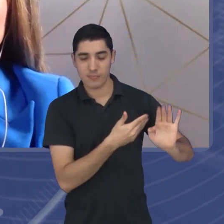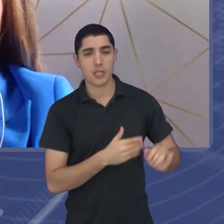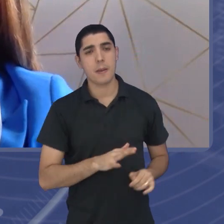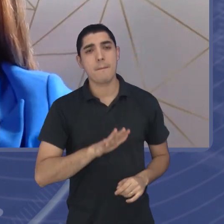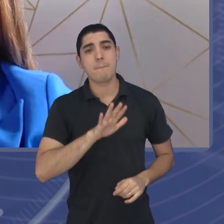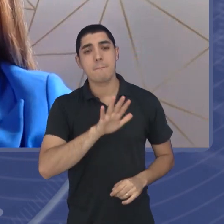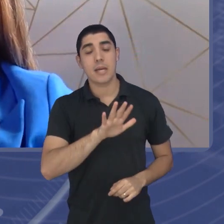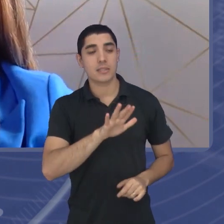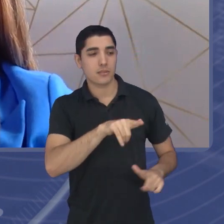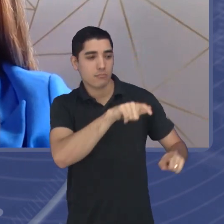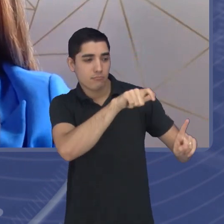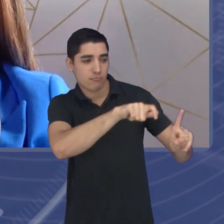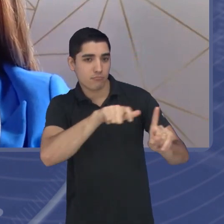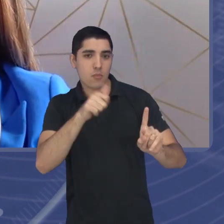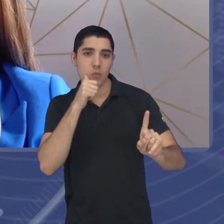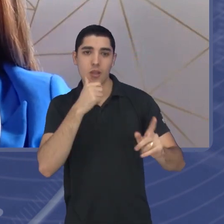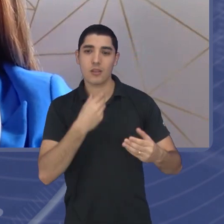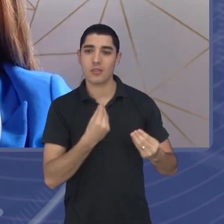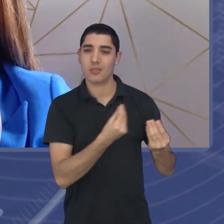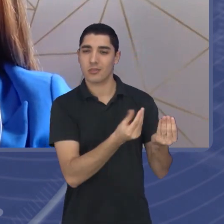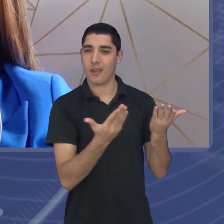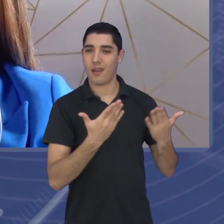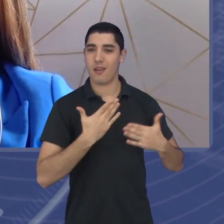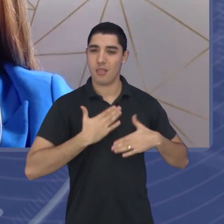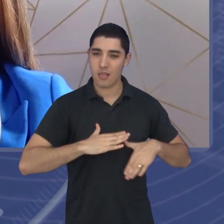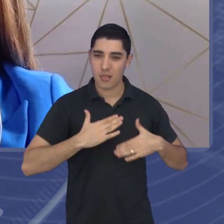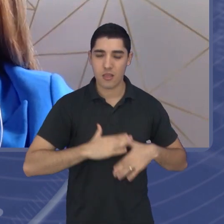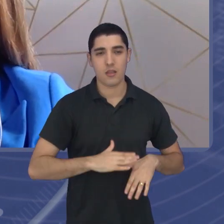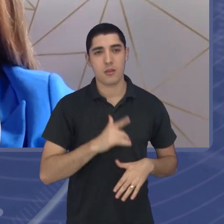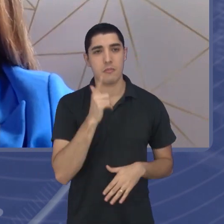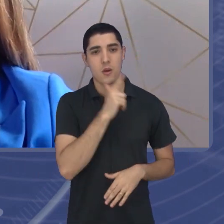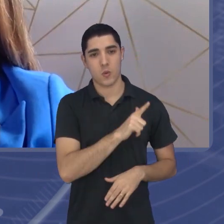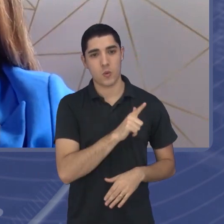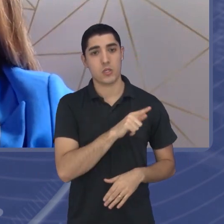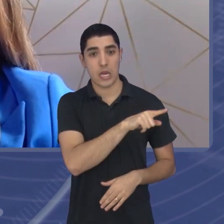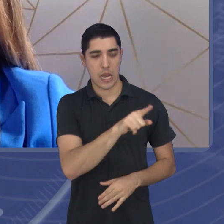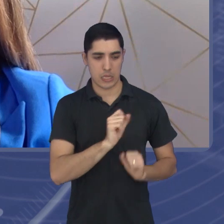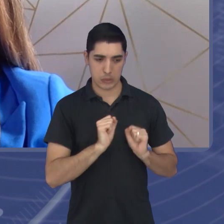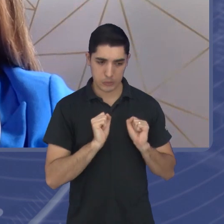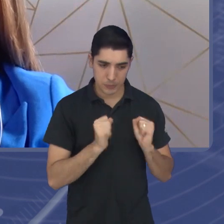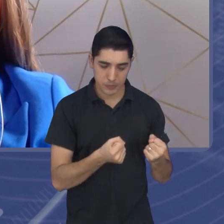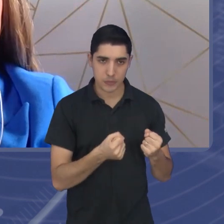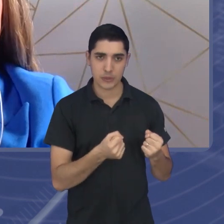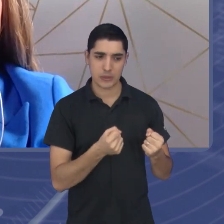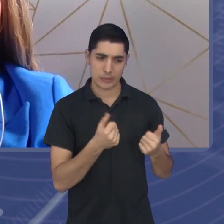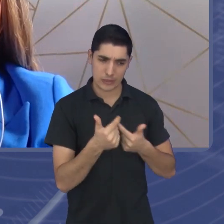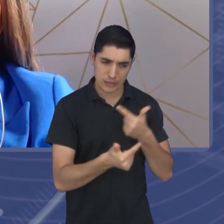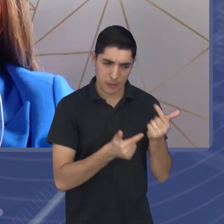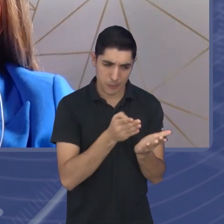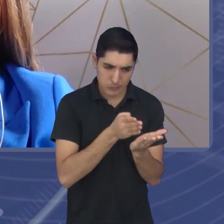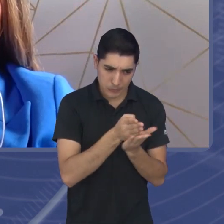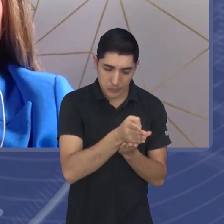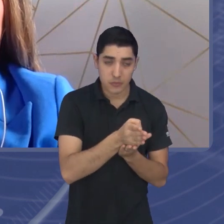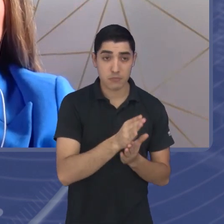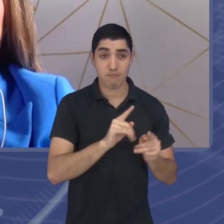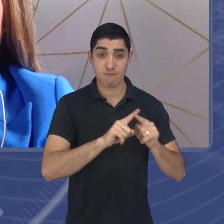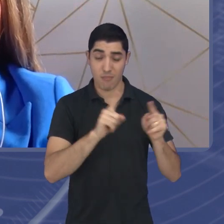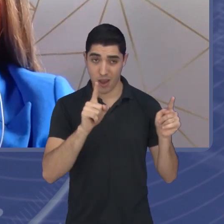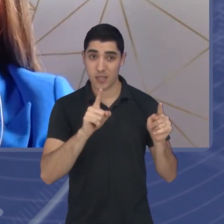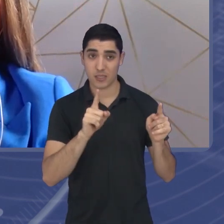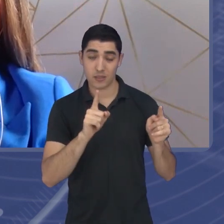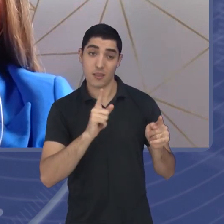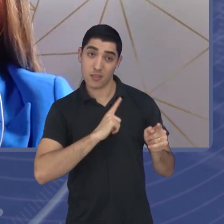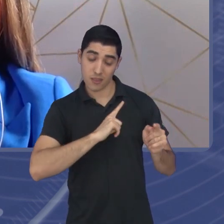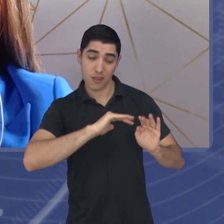mais tranquilas, por exemplo, para conseguir se dedicar ao trabalho, como eu falei, são muitas as questões.